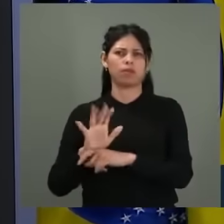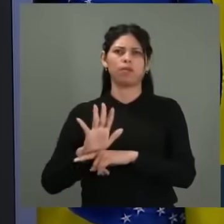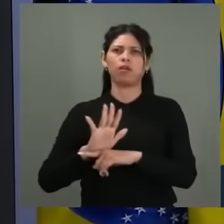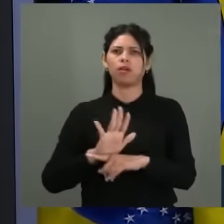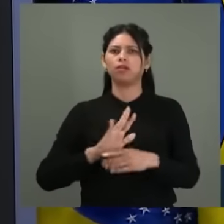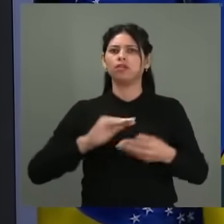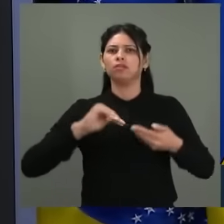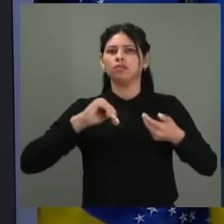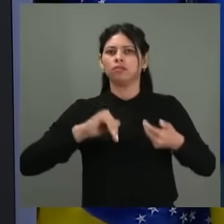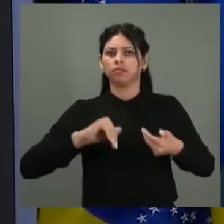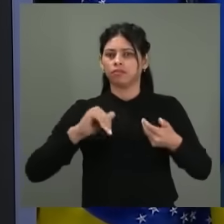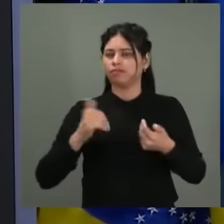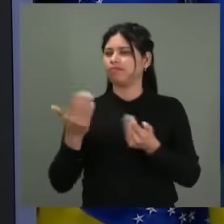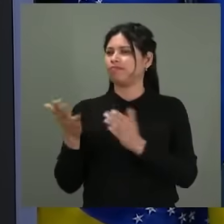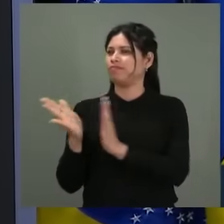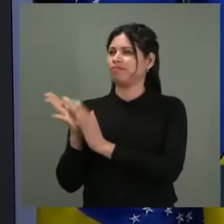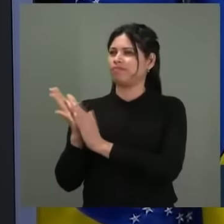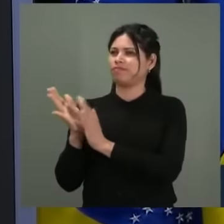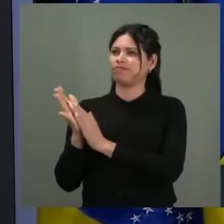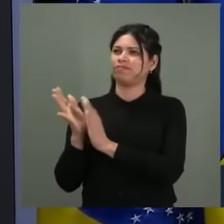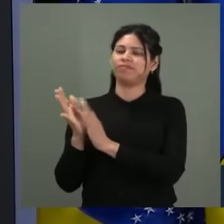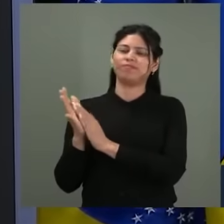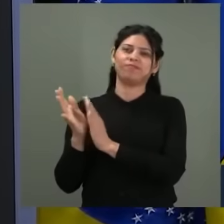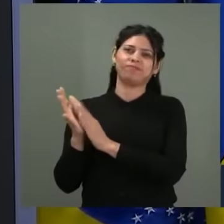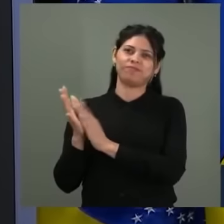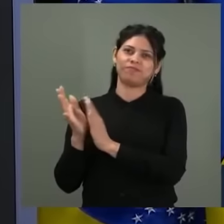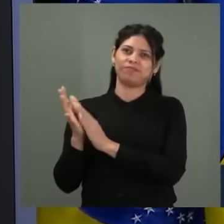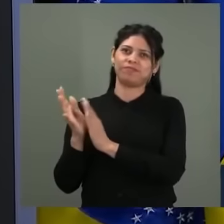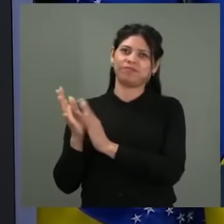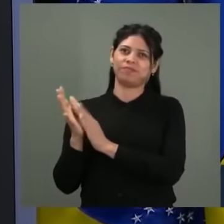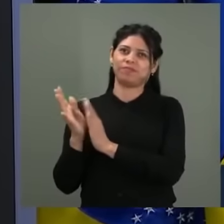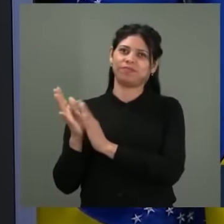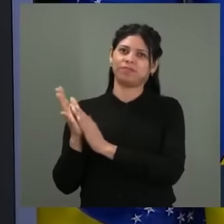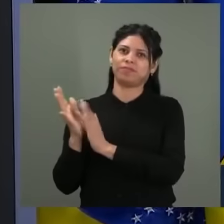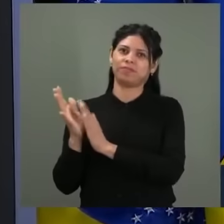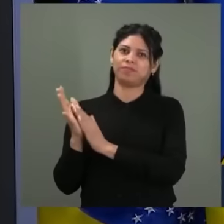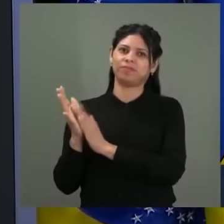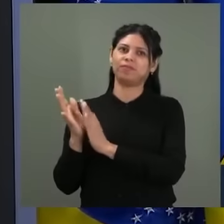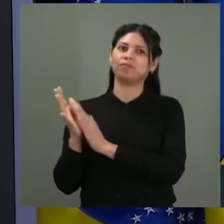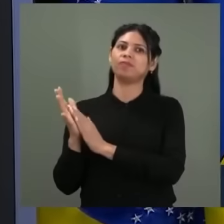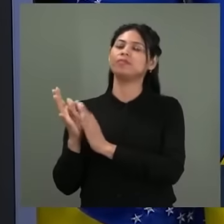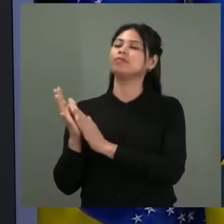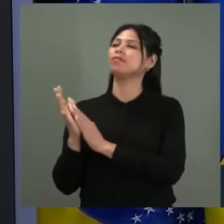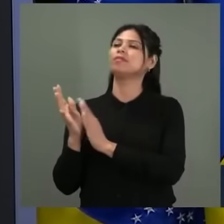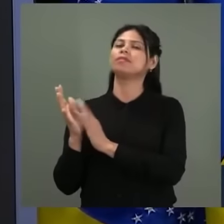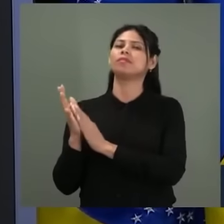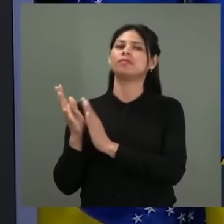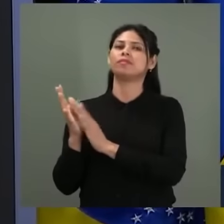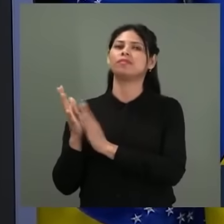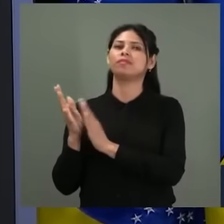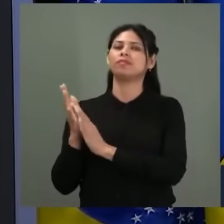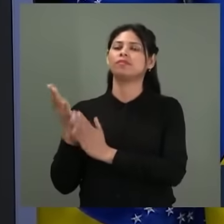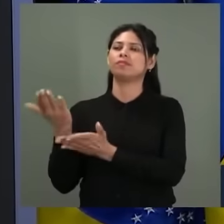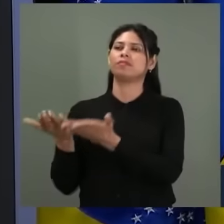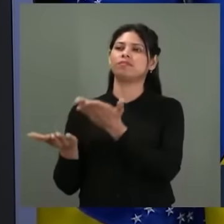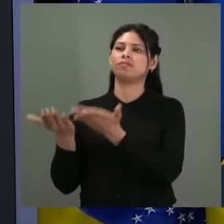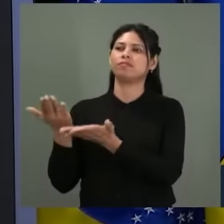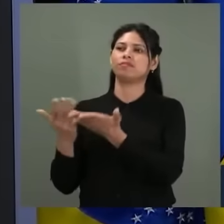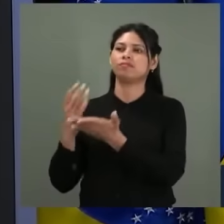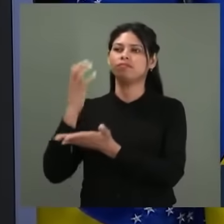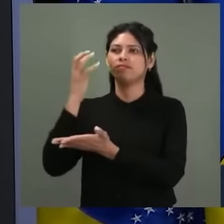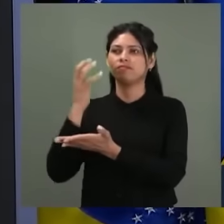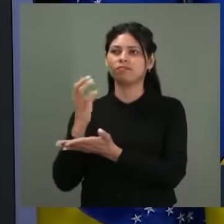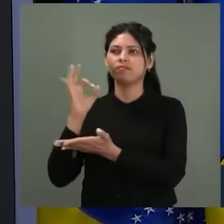Nacional. Então, o senhor está de parabéns, eu quero lhe parabenizar pela sua serenidade, equilíbrio, de